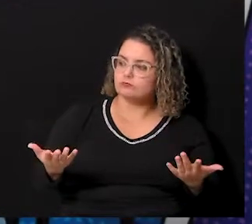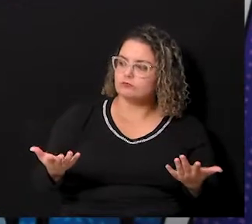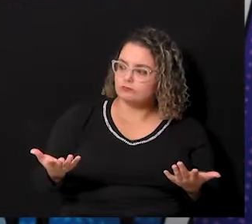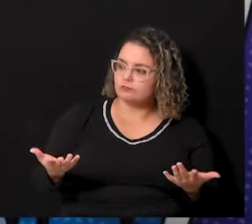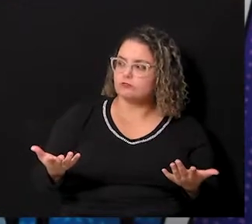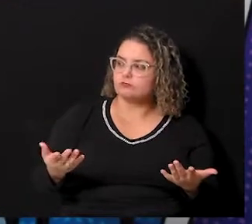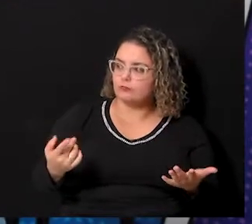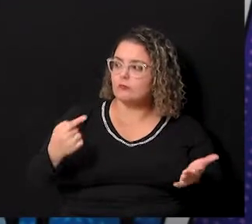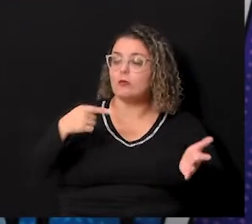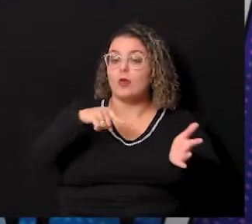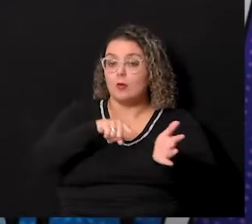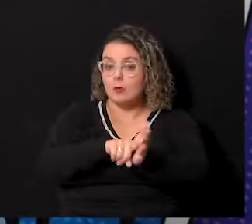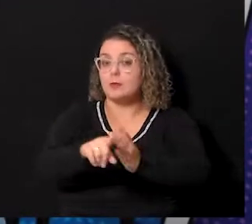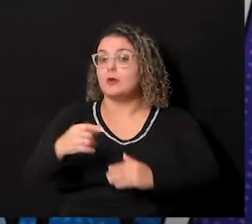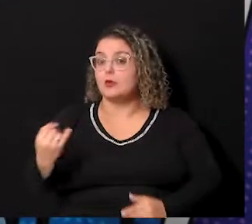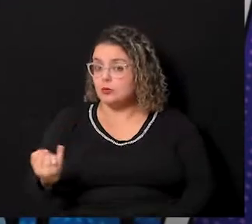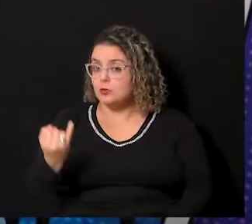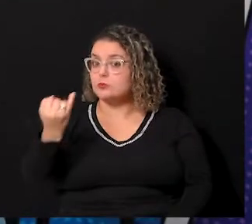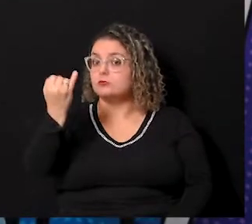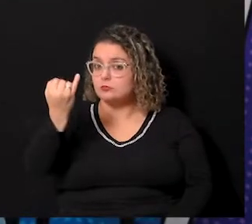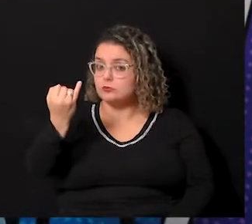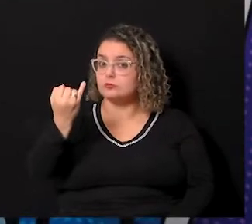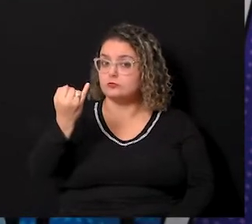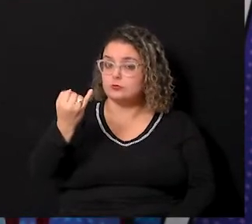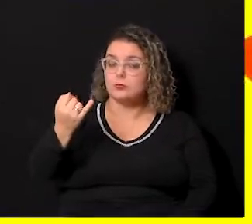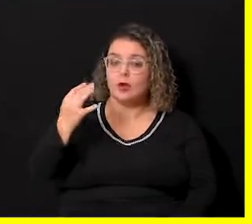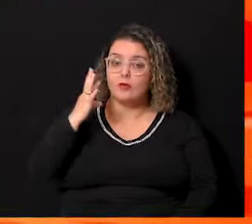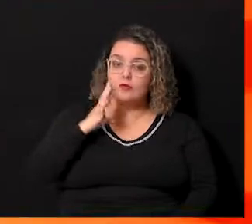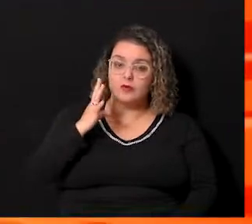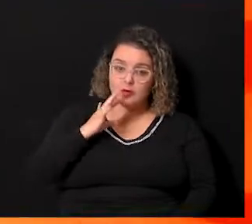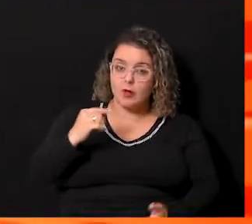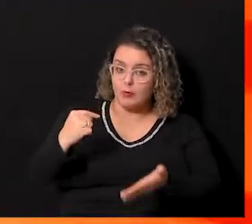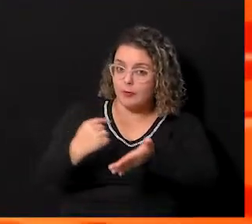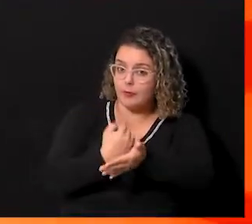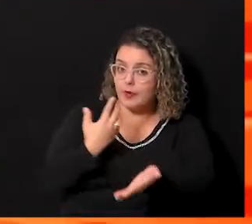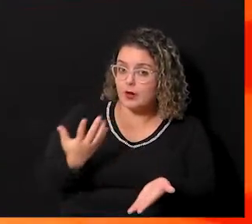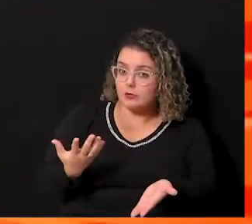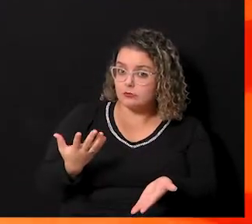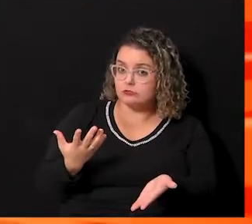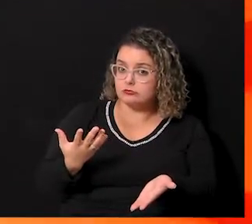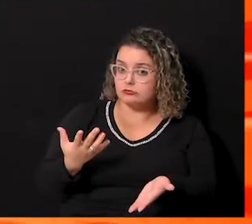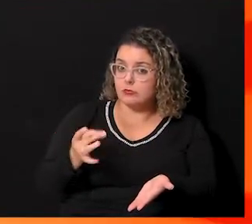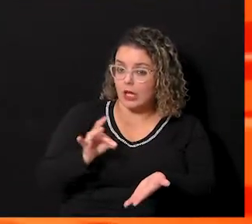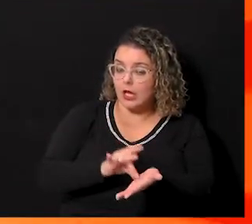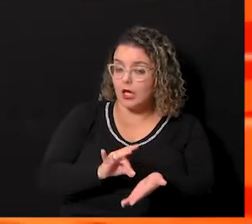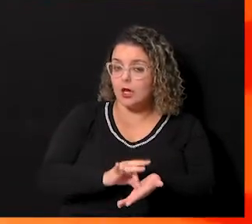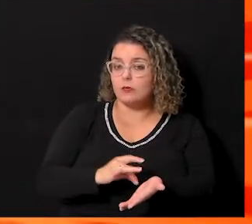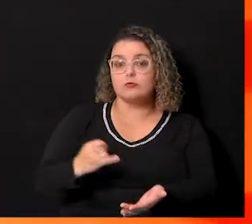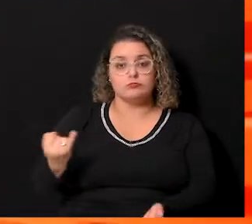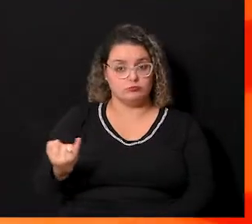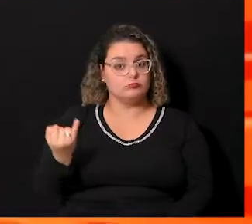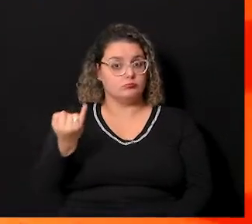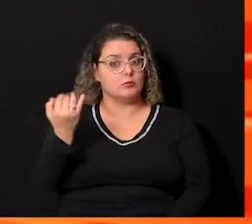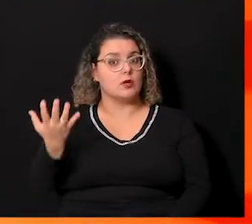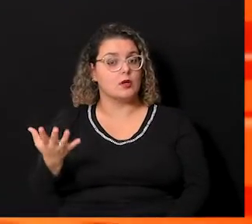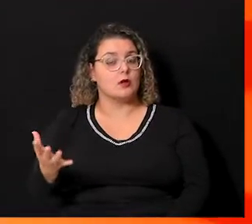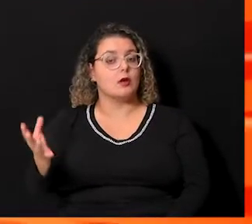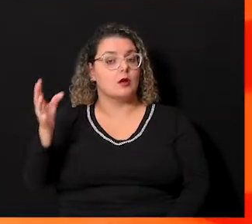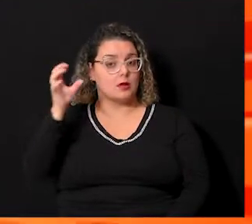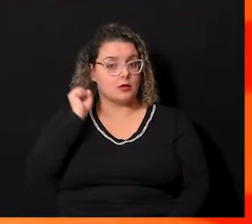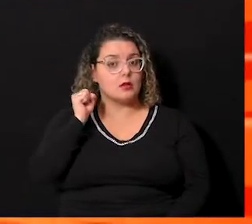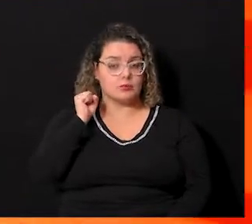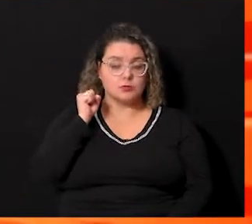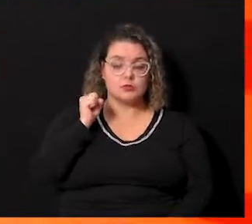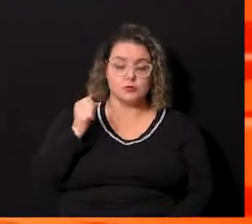Olha, Michel, isso é uma pergunta muito interessante e foi muito legal que você perguntou isso, porque vai ser realmente bem interessante para quem está